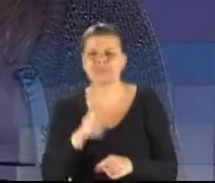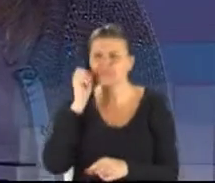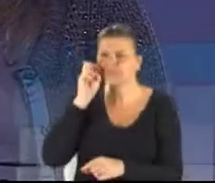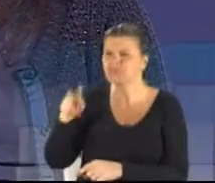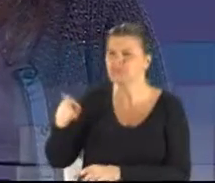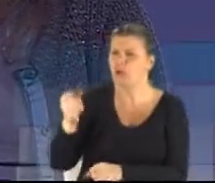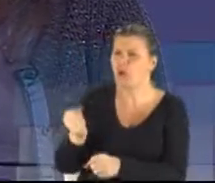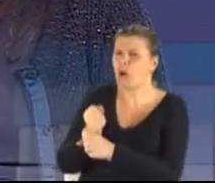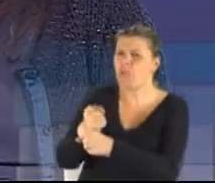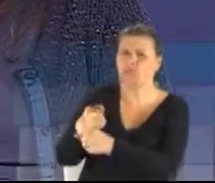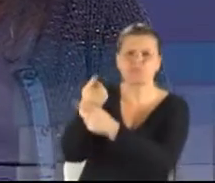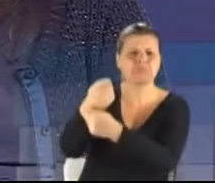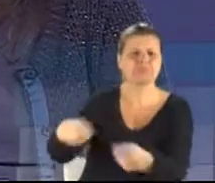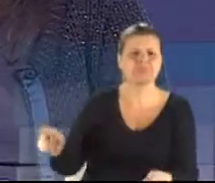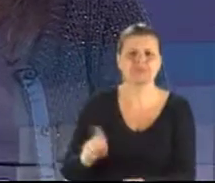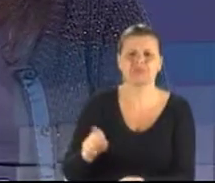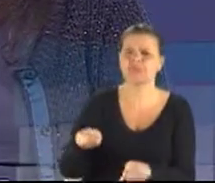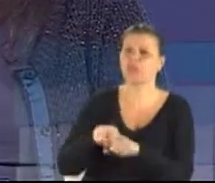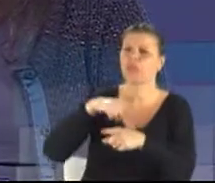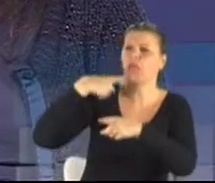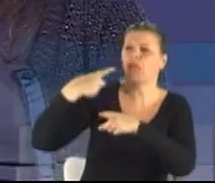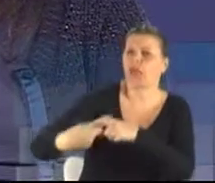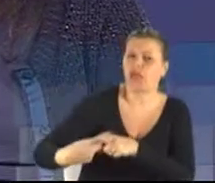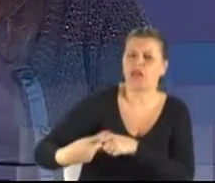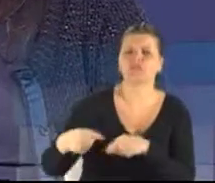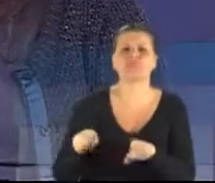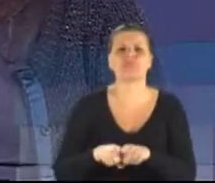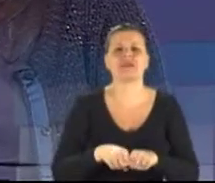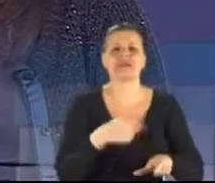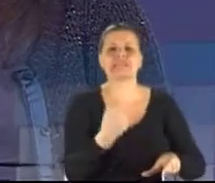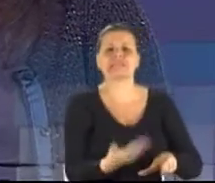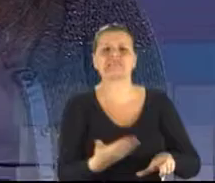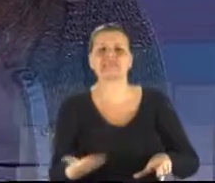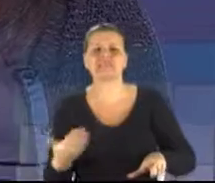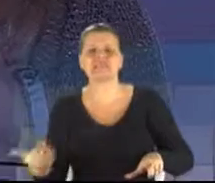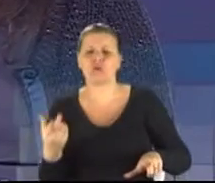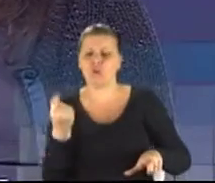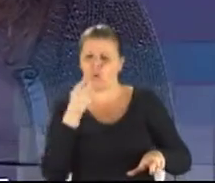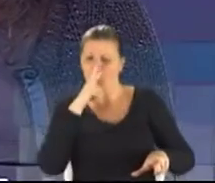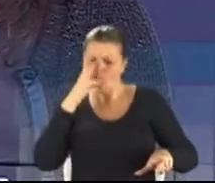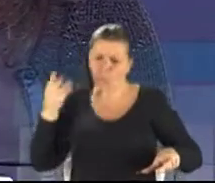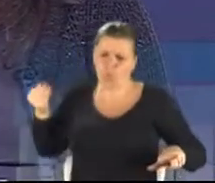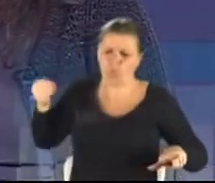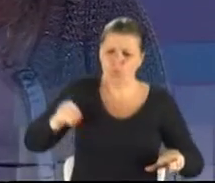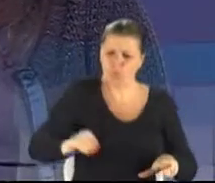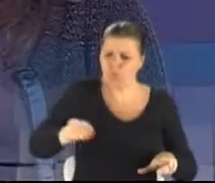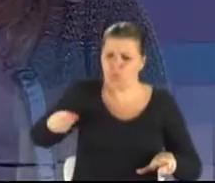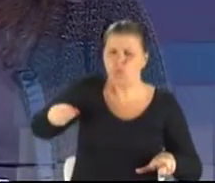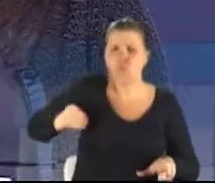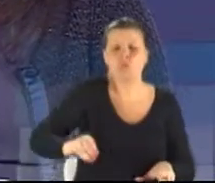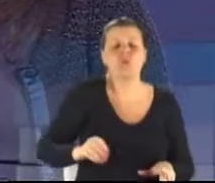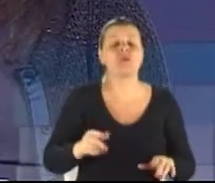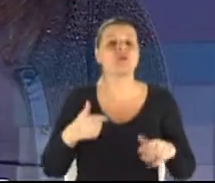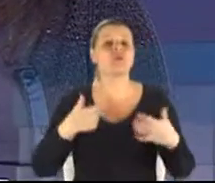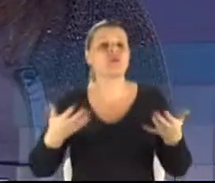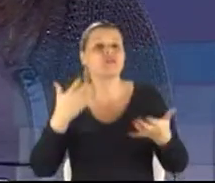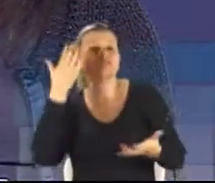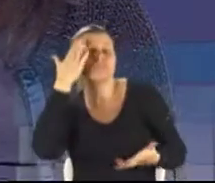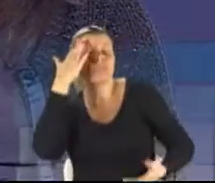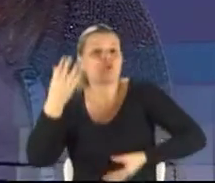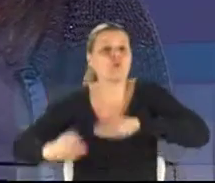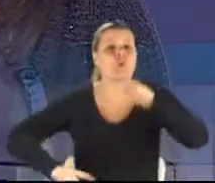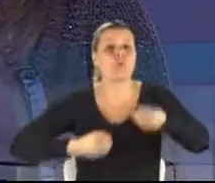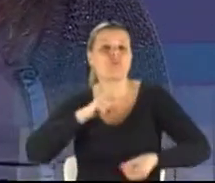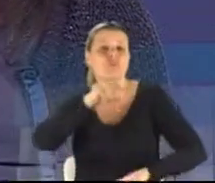inacabadas as licitações acabam sendo sempre reajustadas superfaturadas eu queria saber como que na prática vocês vão